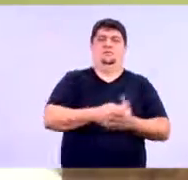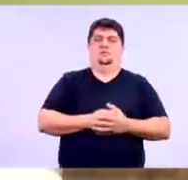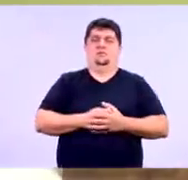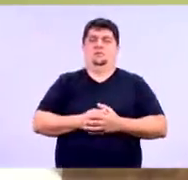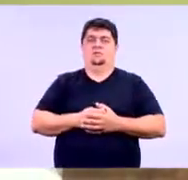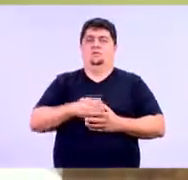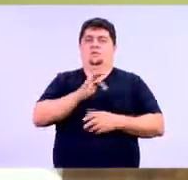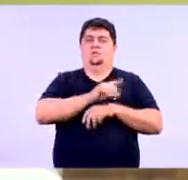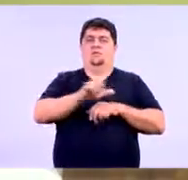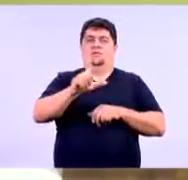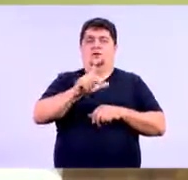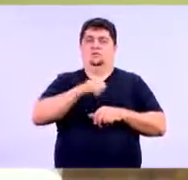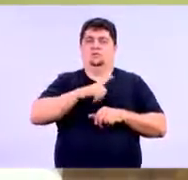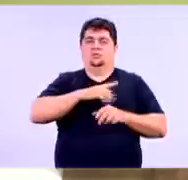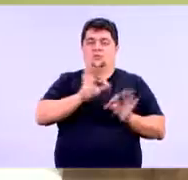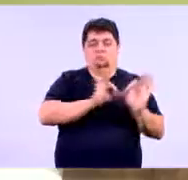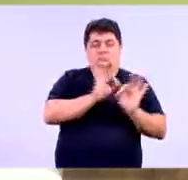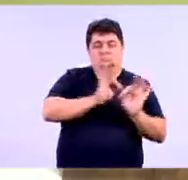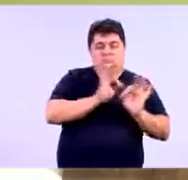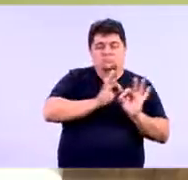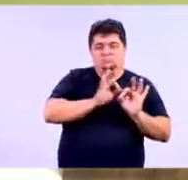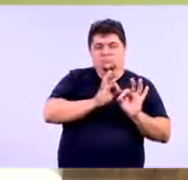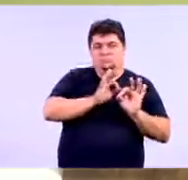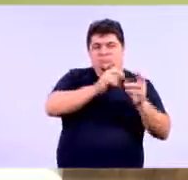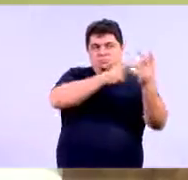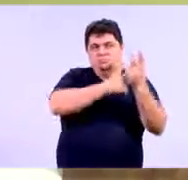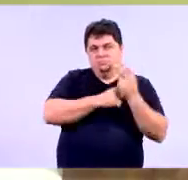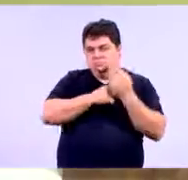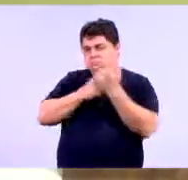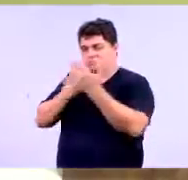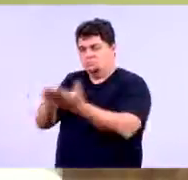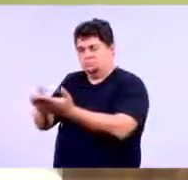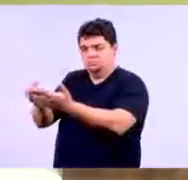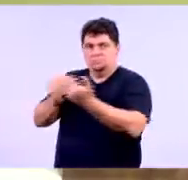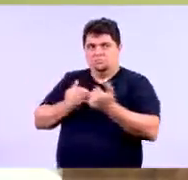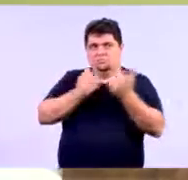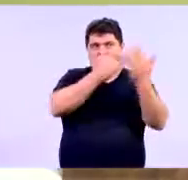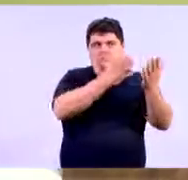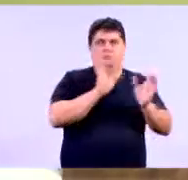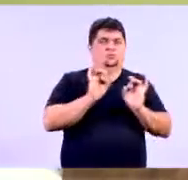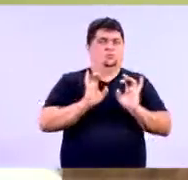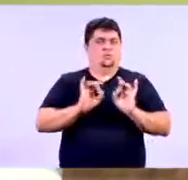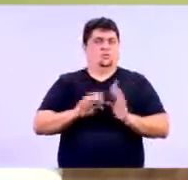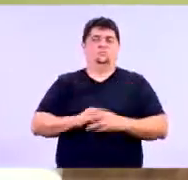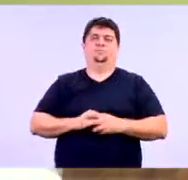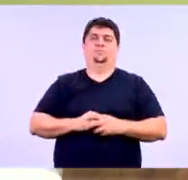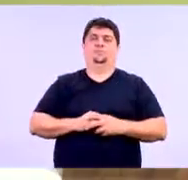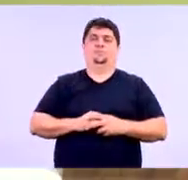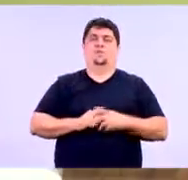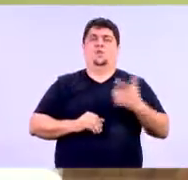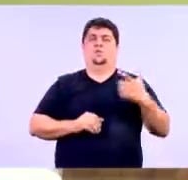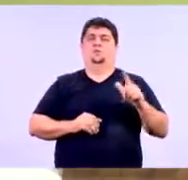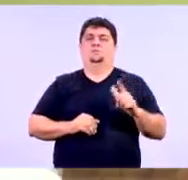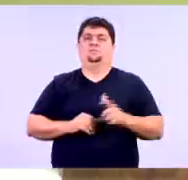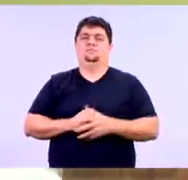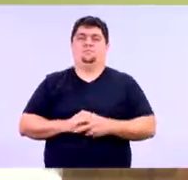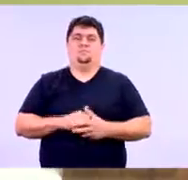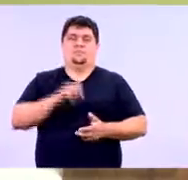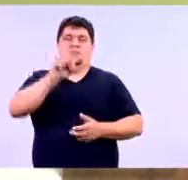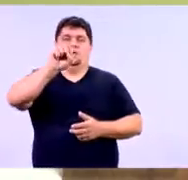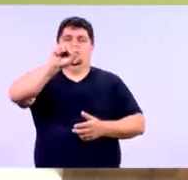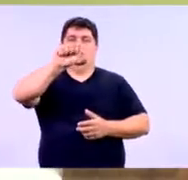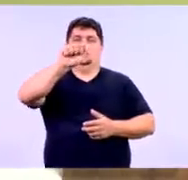a União ela cobra, aí o contribuinte vai pagar. Outra questão aqui, professor. A aluna